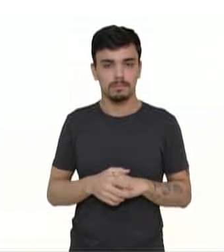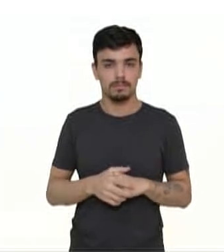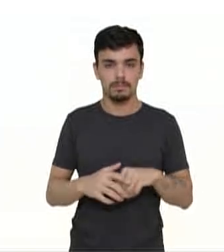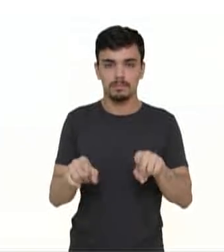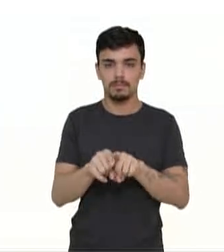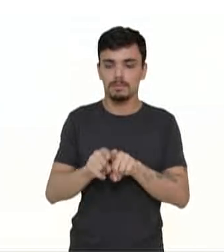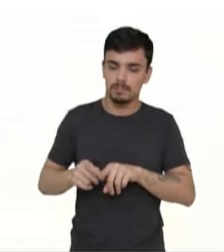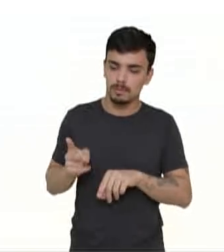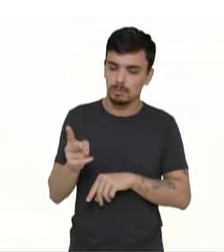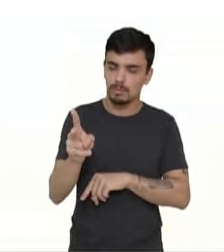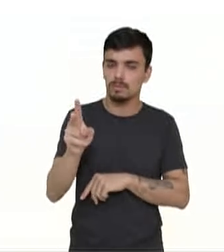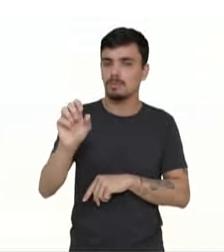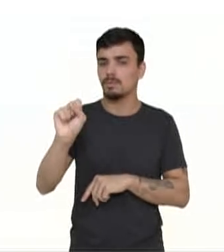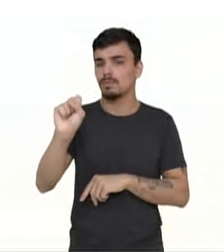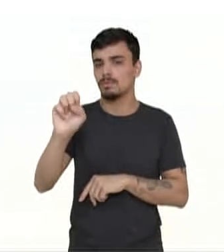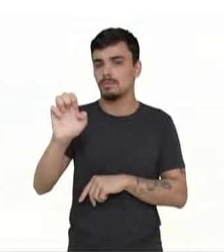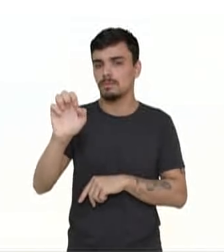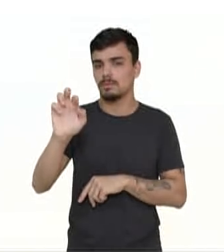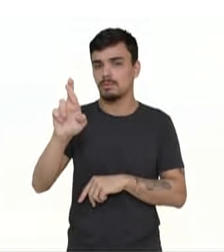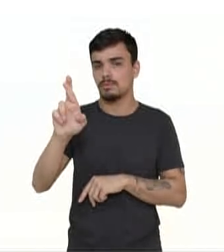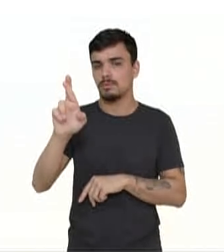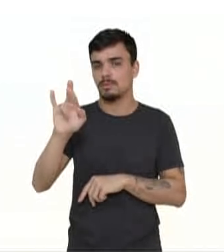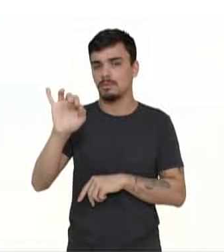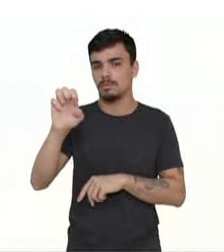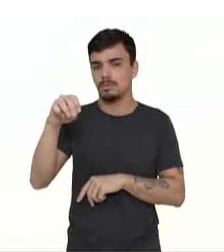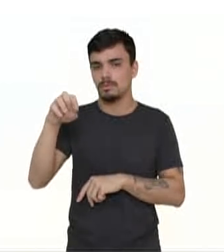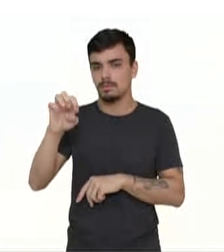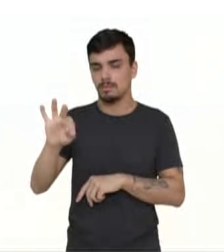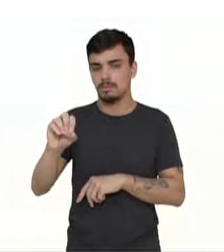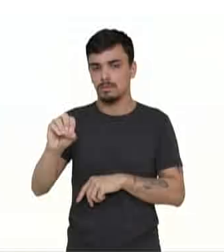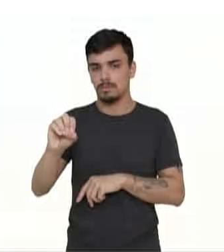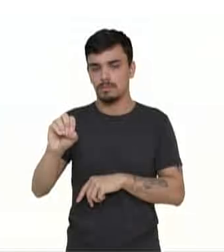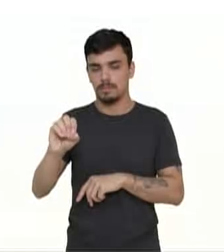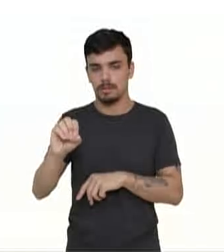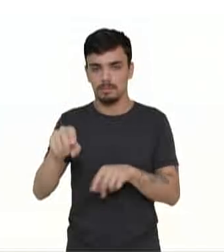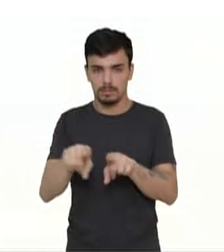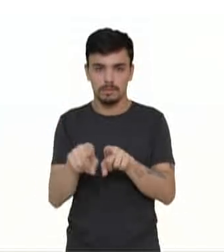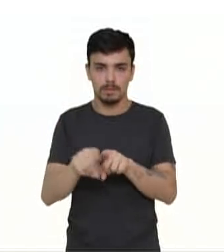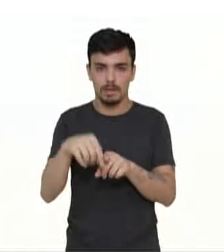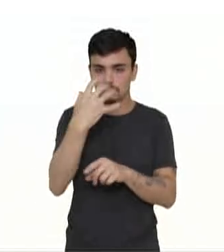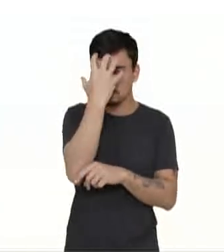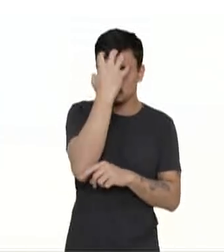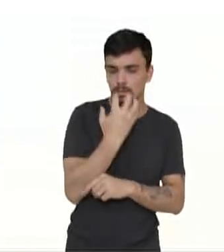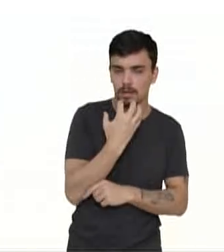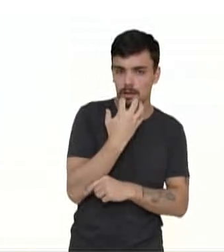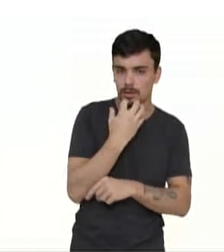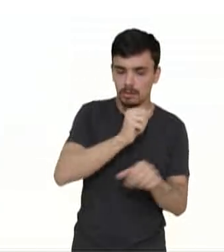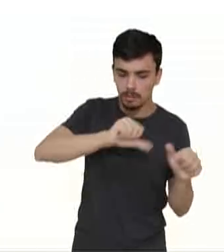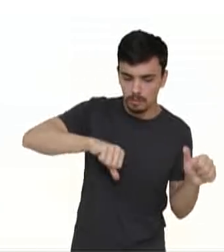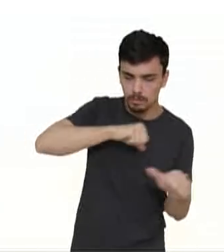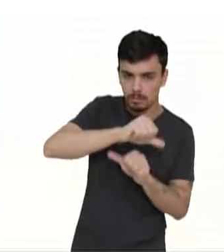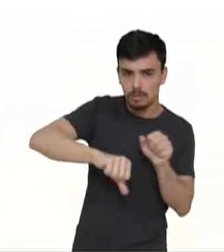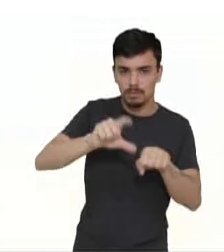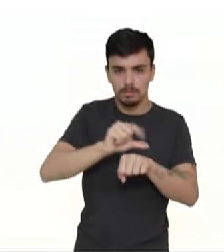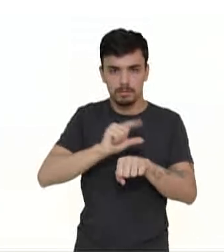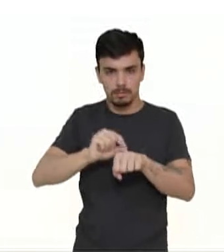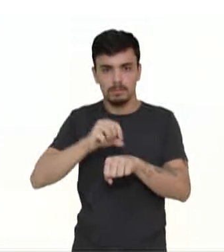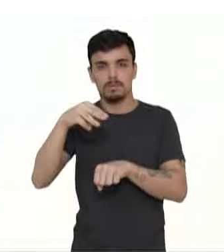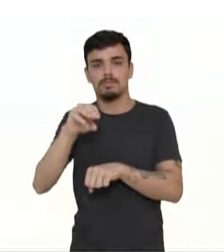e seriamente, de novo o sufixo mente junto com a palavra sério, né, com o adjetivo sério, formando ali um advérbio de